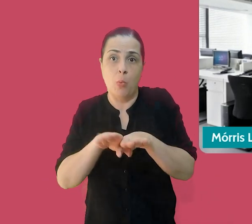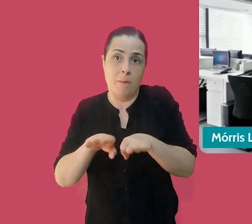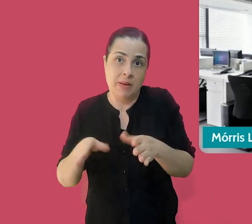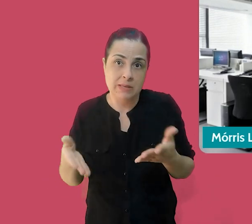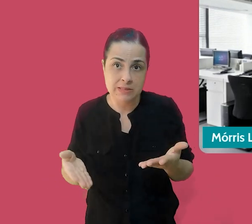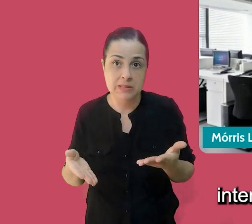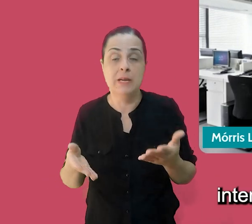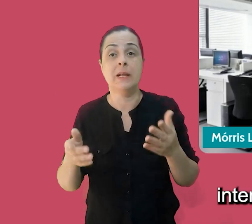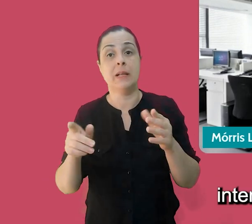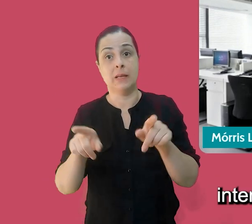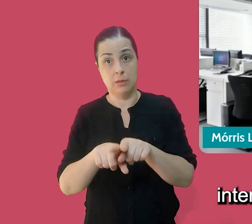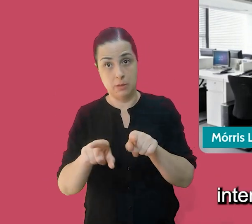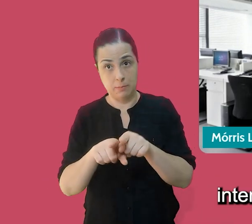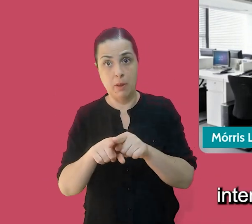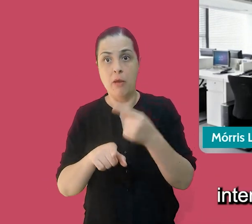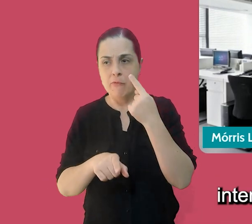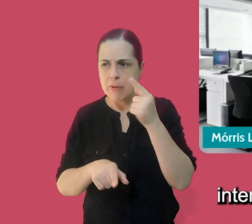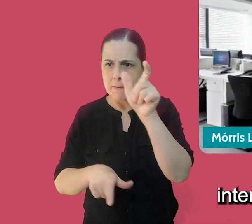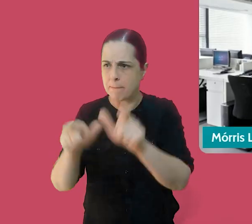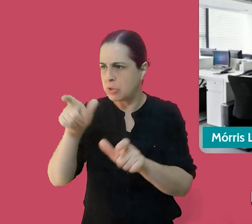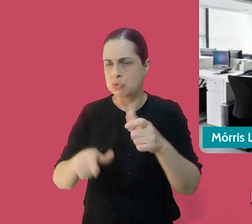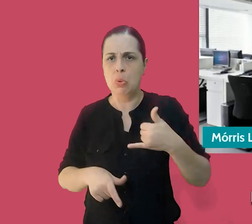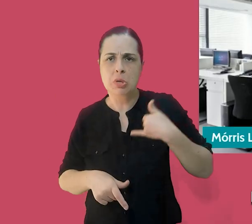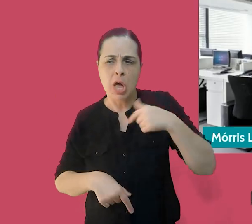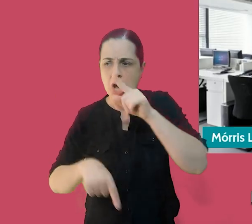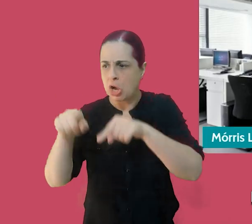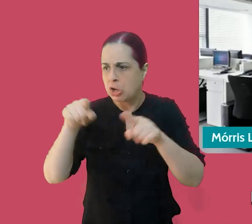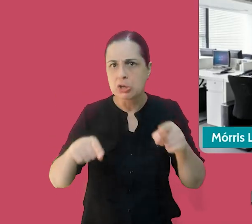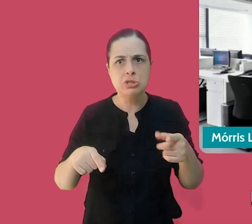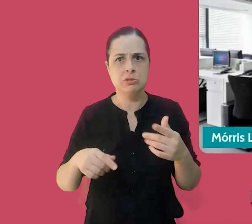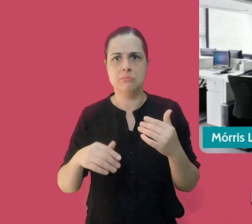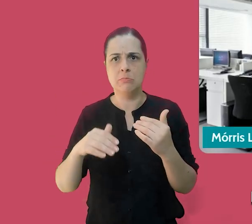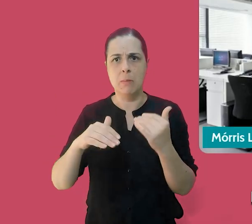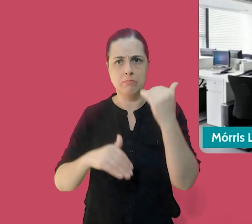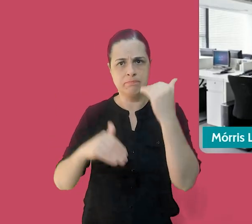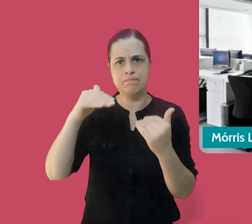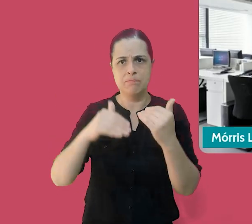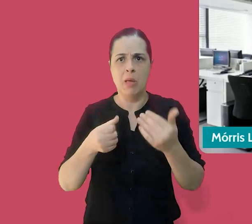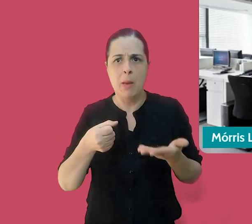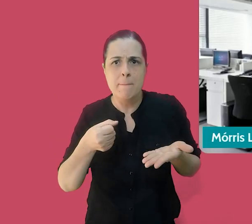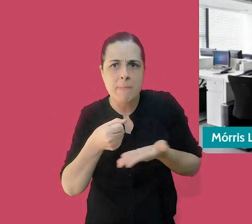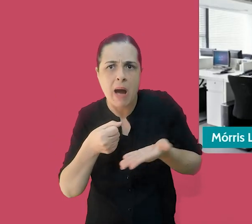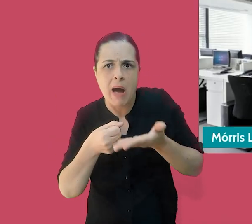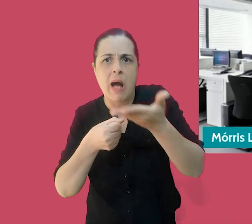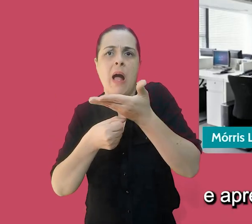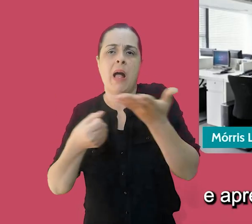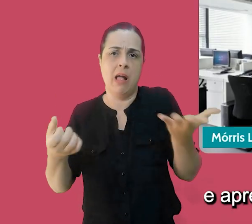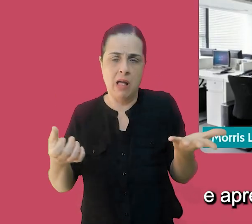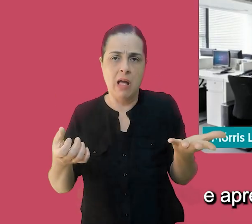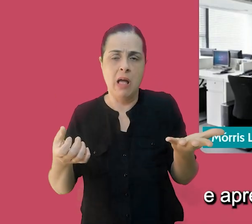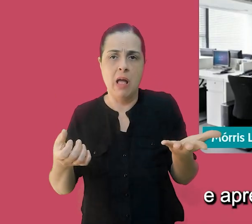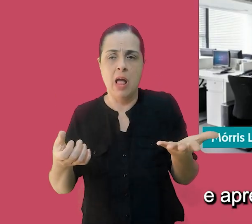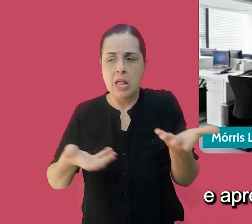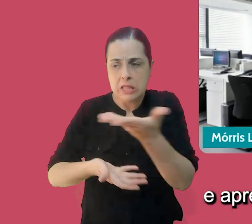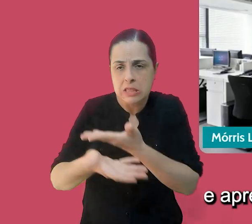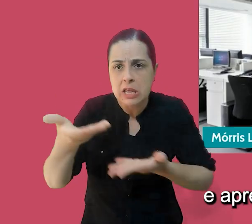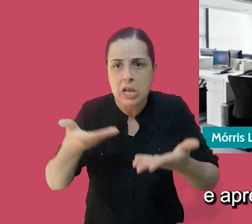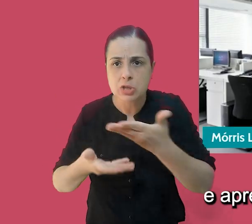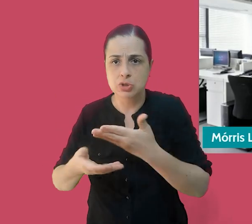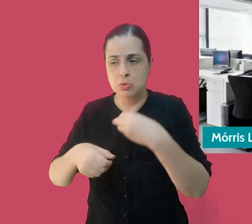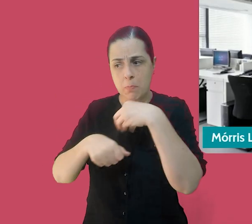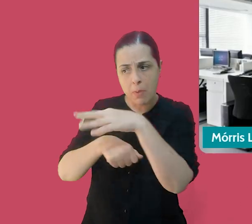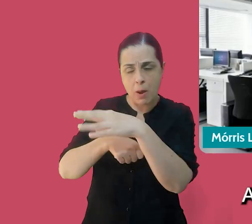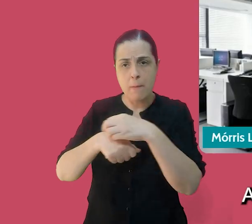gerações interagindo nos diferentes níveis, nas diferentes áreas, né, se respeitando e aprendendo umas com